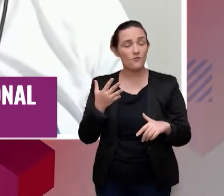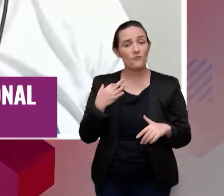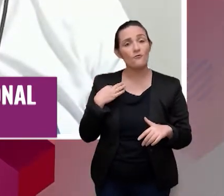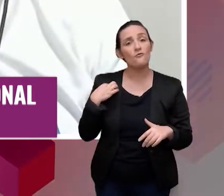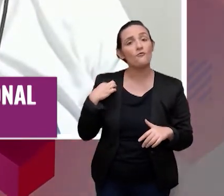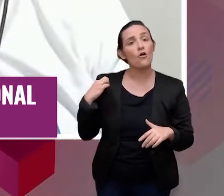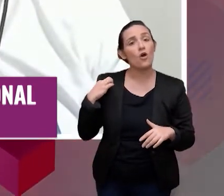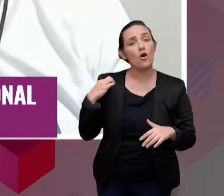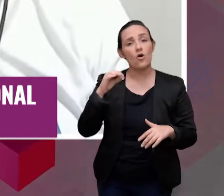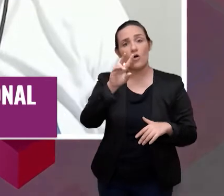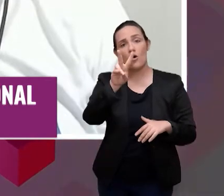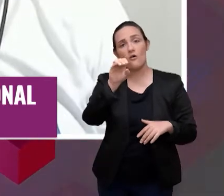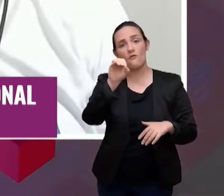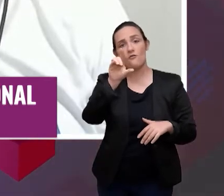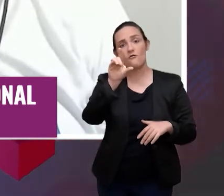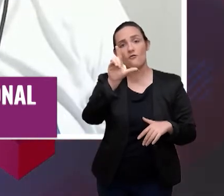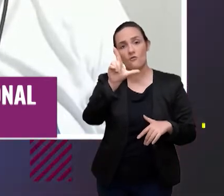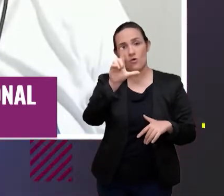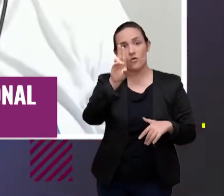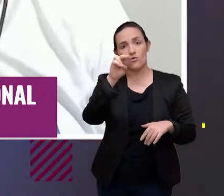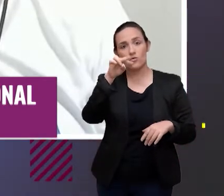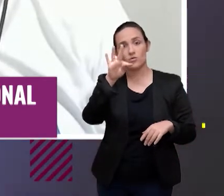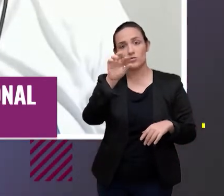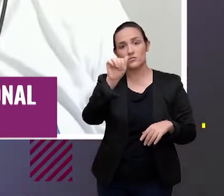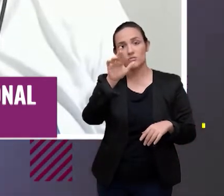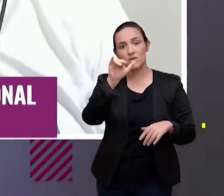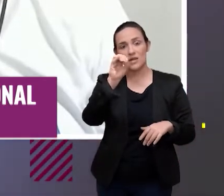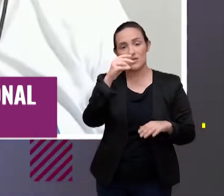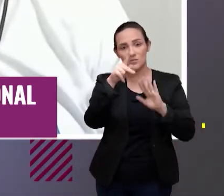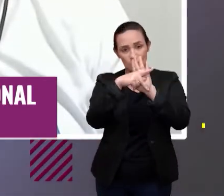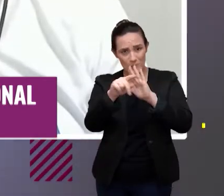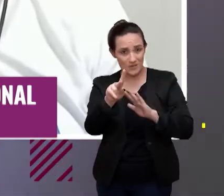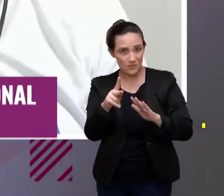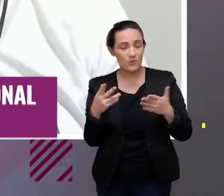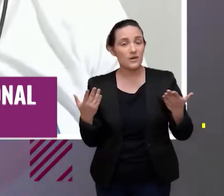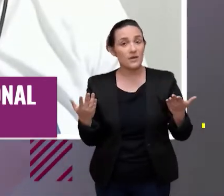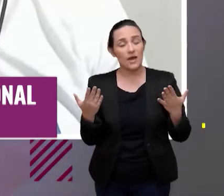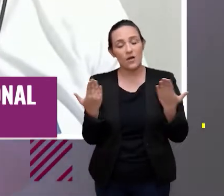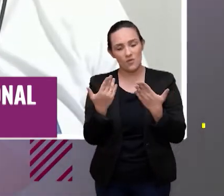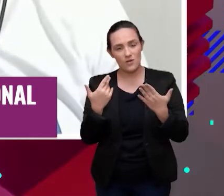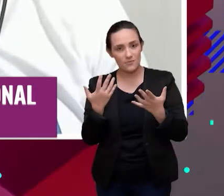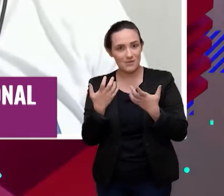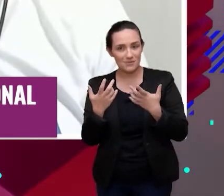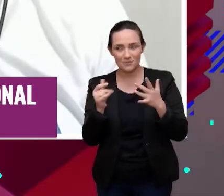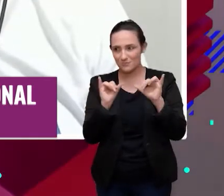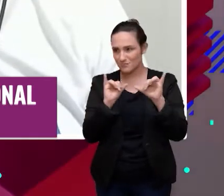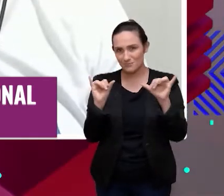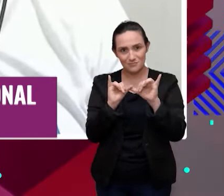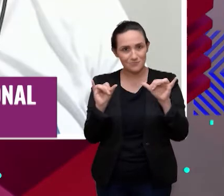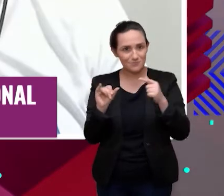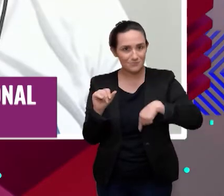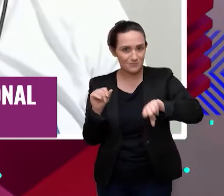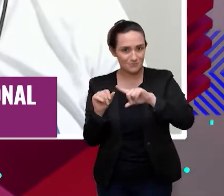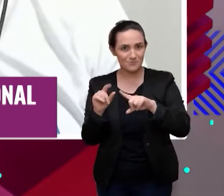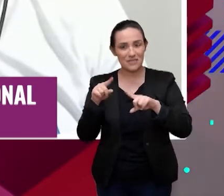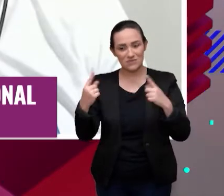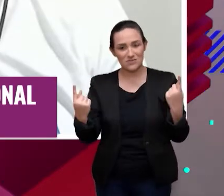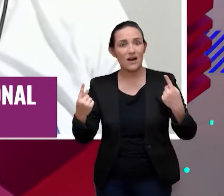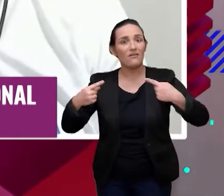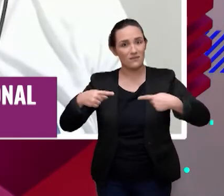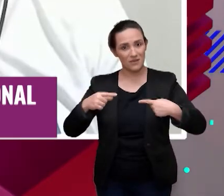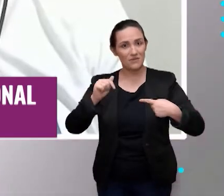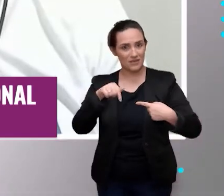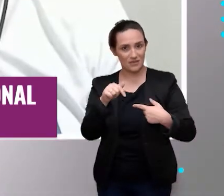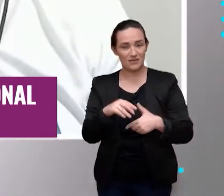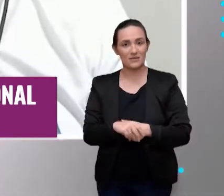gente coloque, né, os canais à disposição para quem quer ajudar também. É um desafio buscar voluntários?